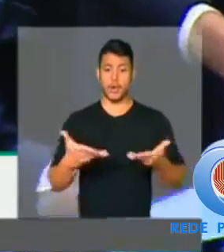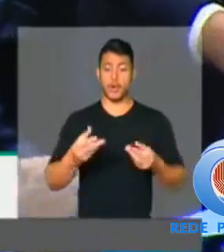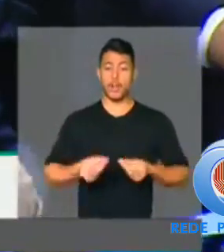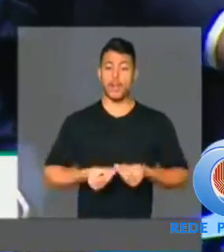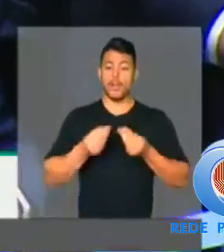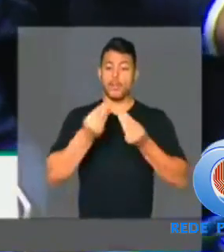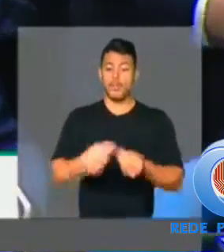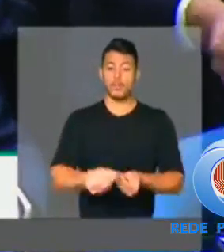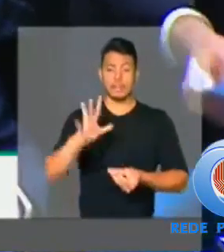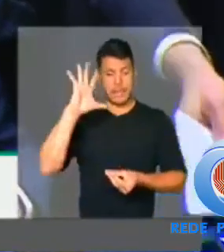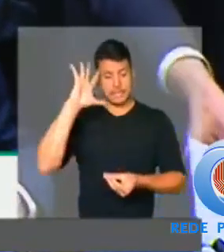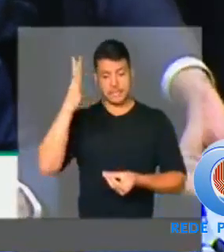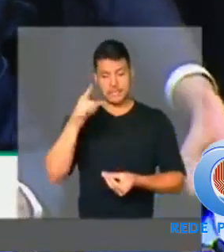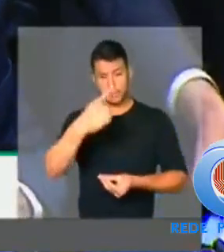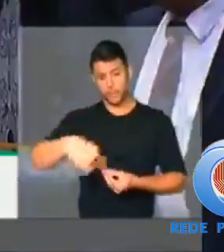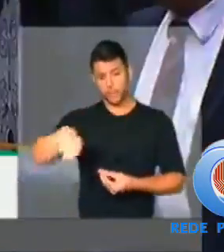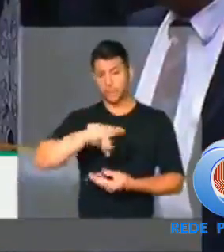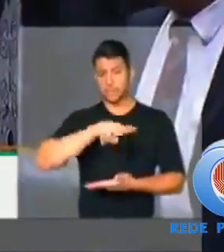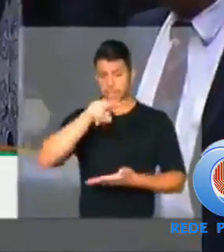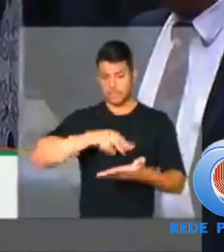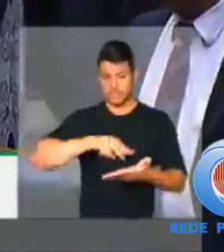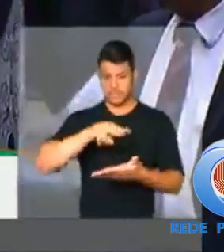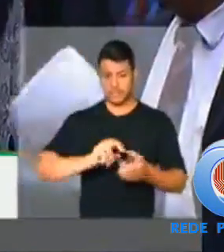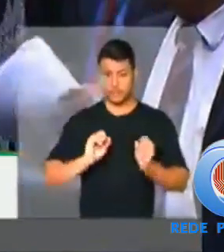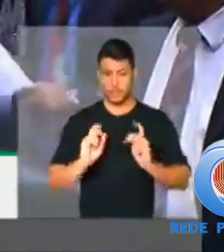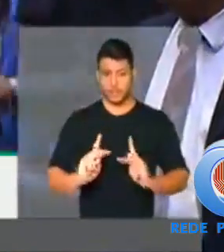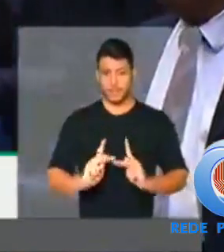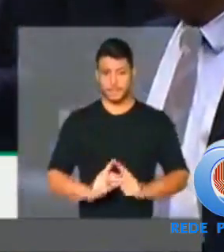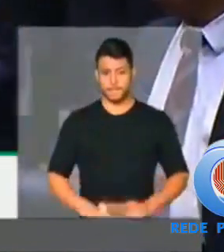a decisão que acabo de proferir.